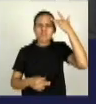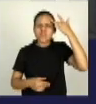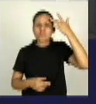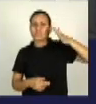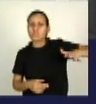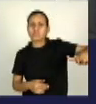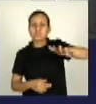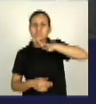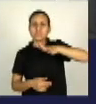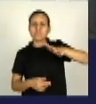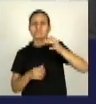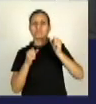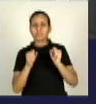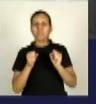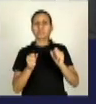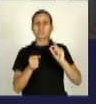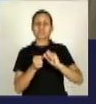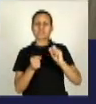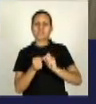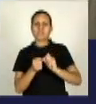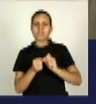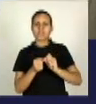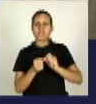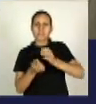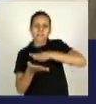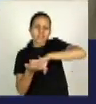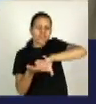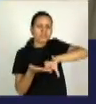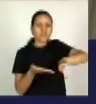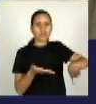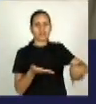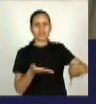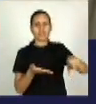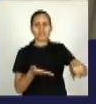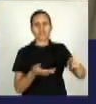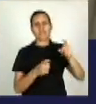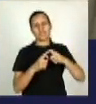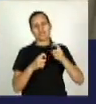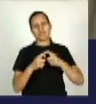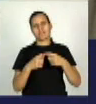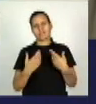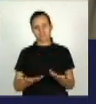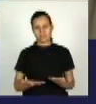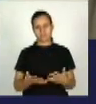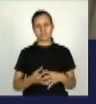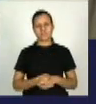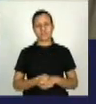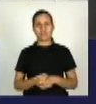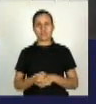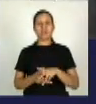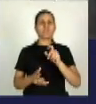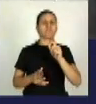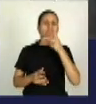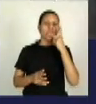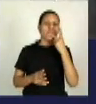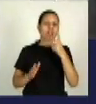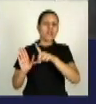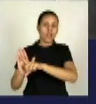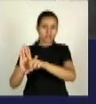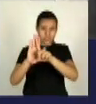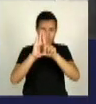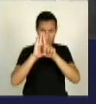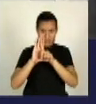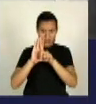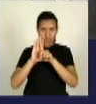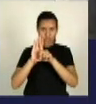E quais os procedimentos que a população deve fazer para a retirada desses medicamentos vencidos? O